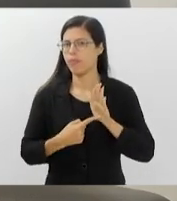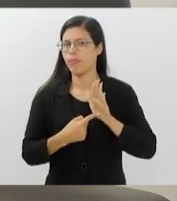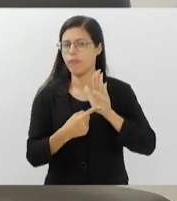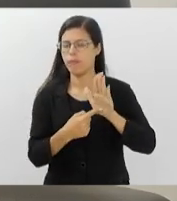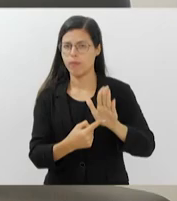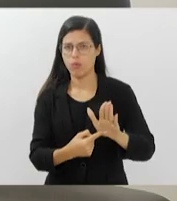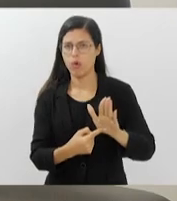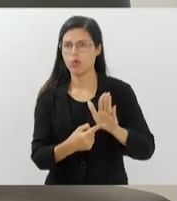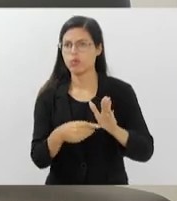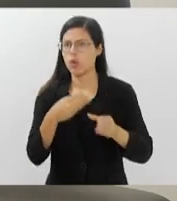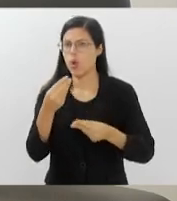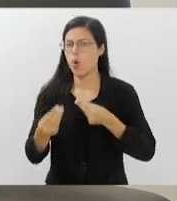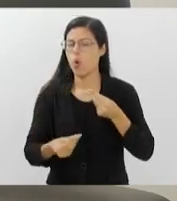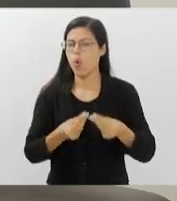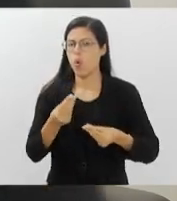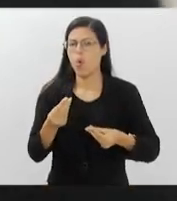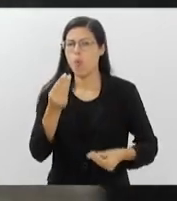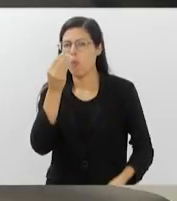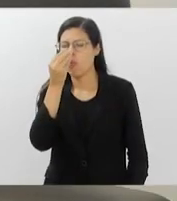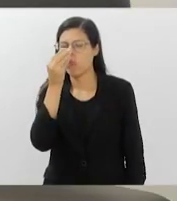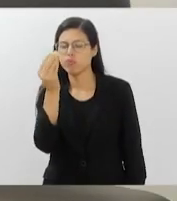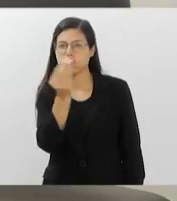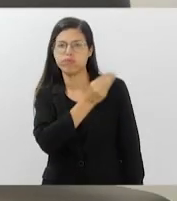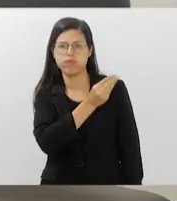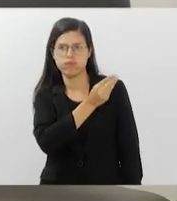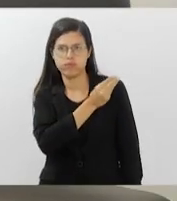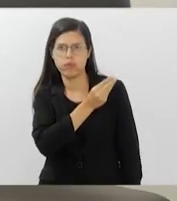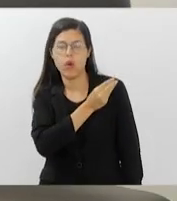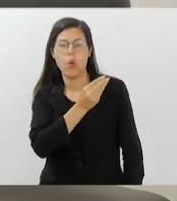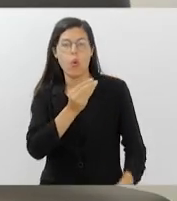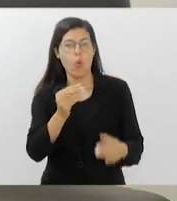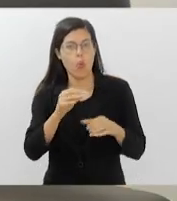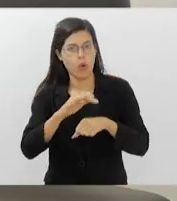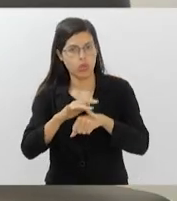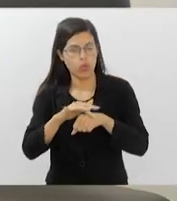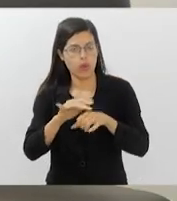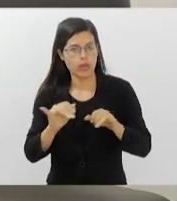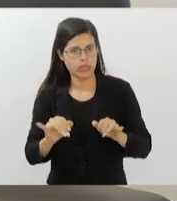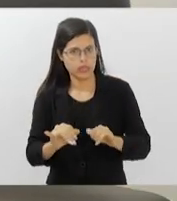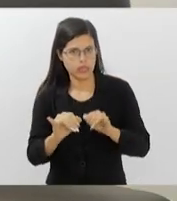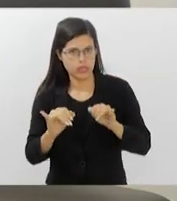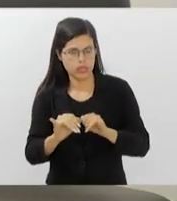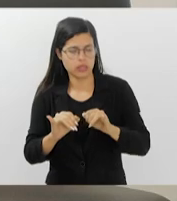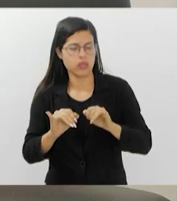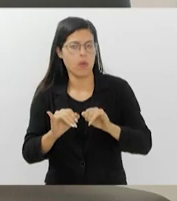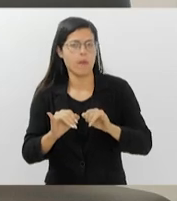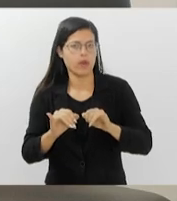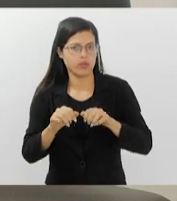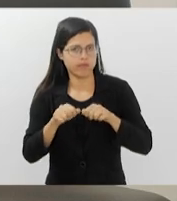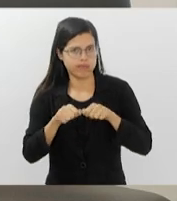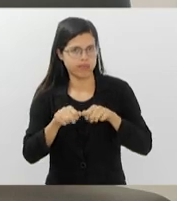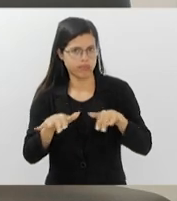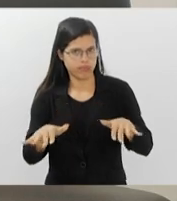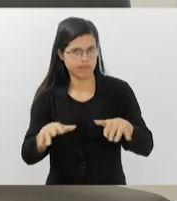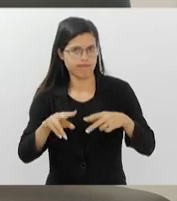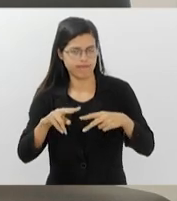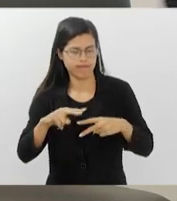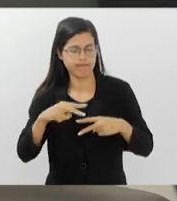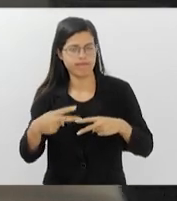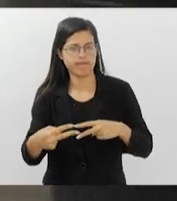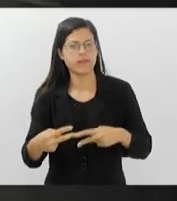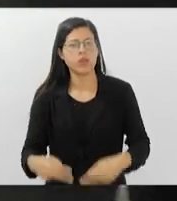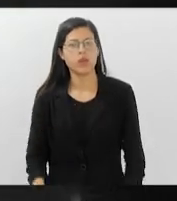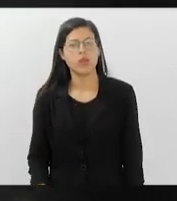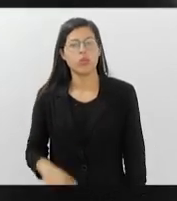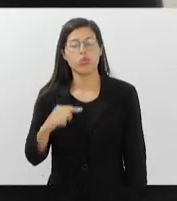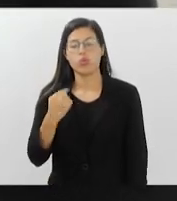secretári guia com as doenças sexualmente transmissíveis nós pedimos uma reunião com a secretária